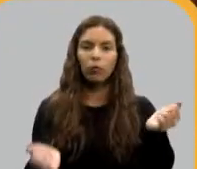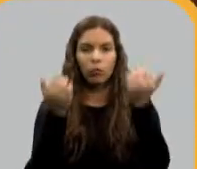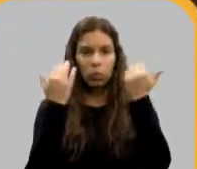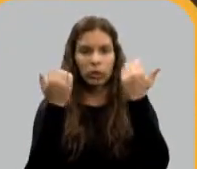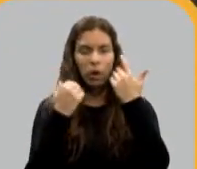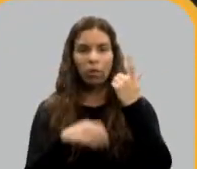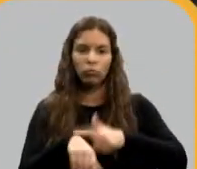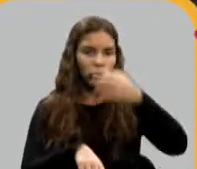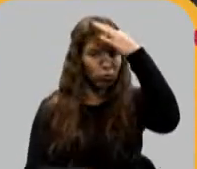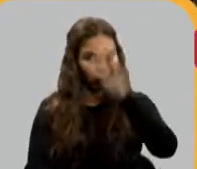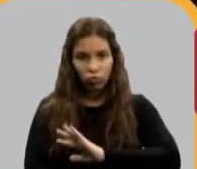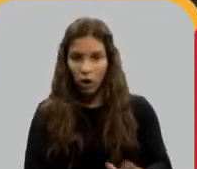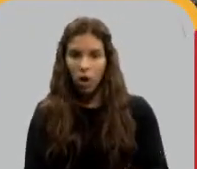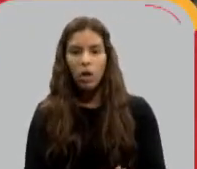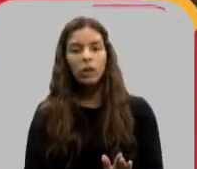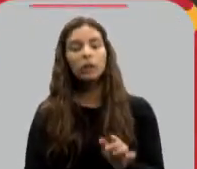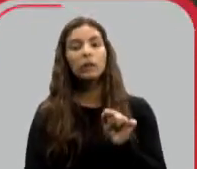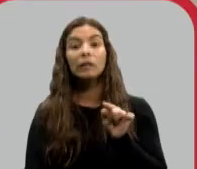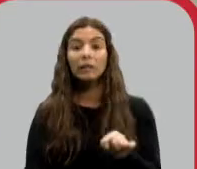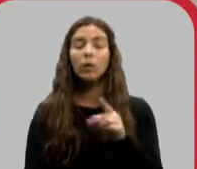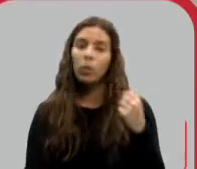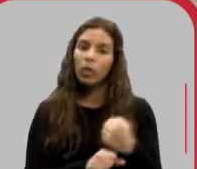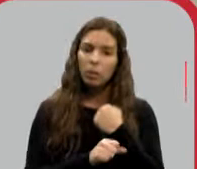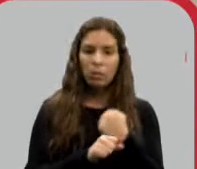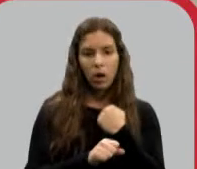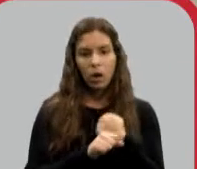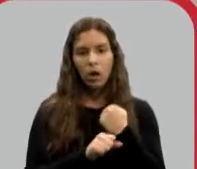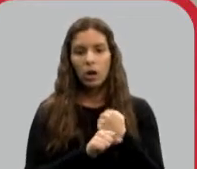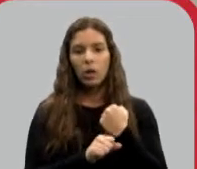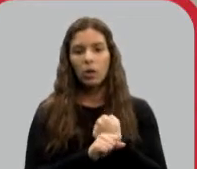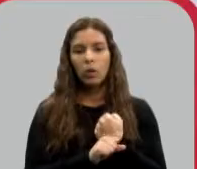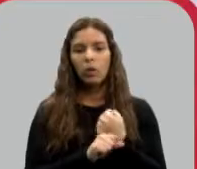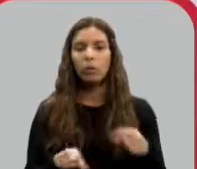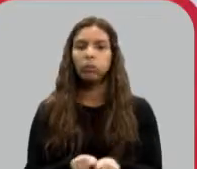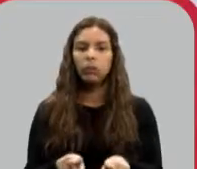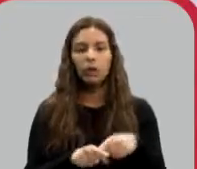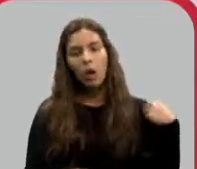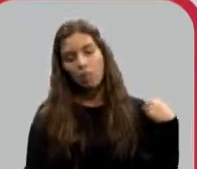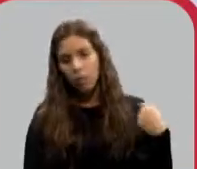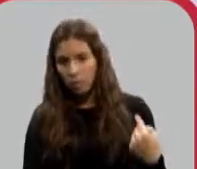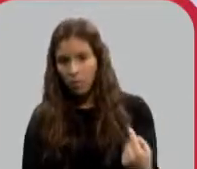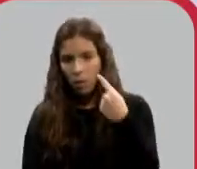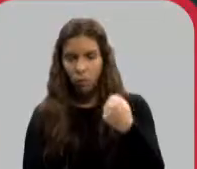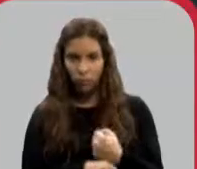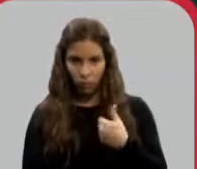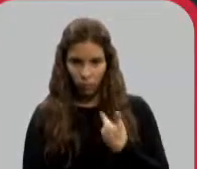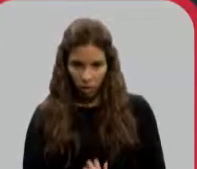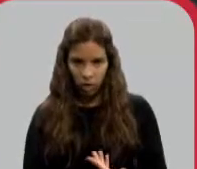receber informação a tempo e horas. Pronto, e este é um trabalho que nós fazemos aqui diariamente.